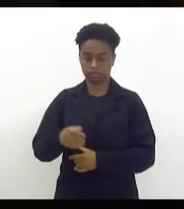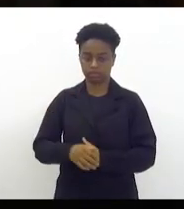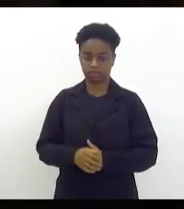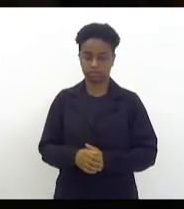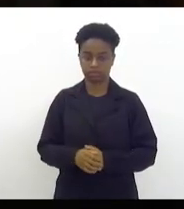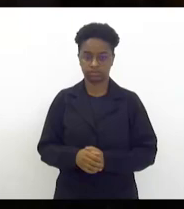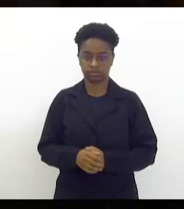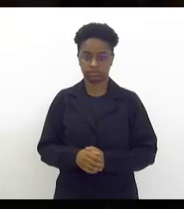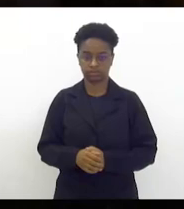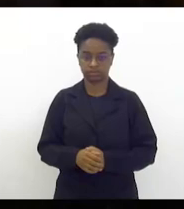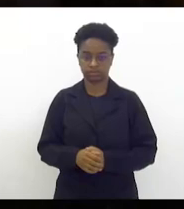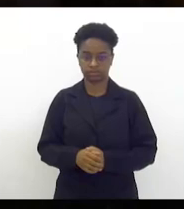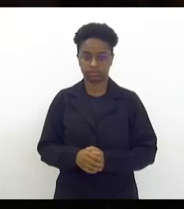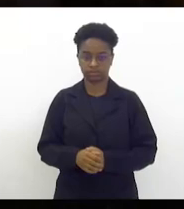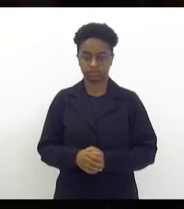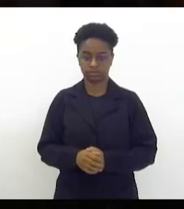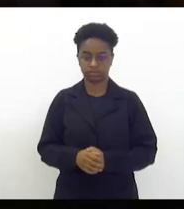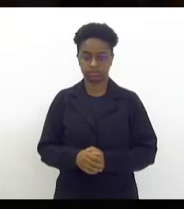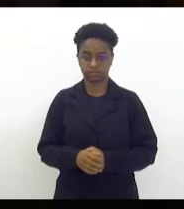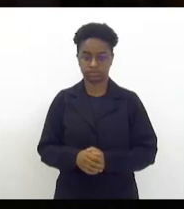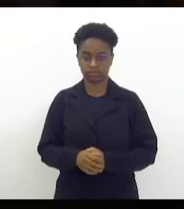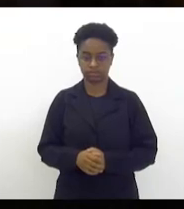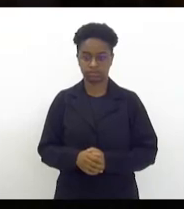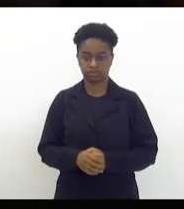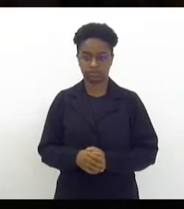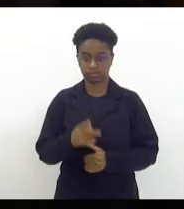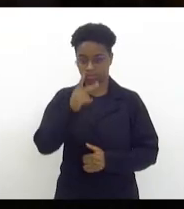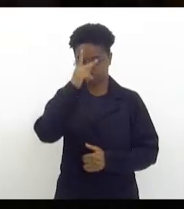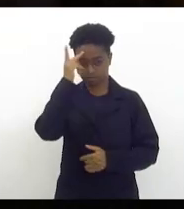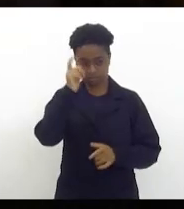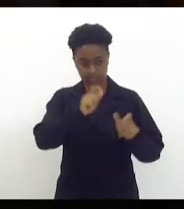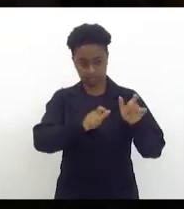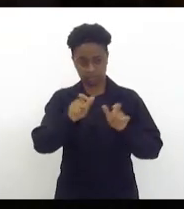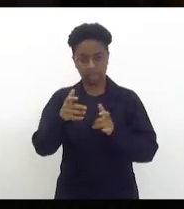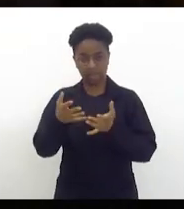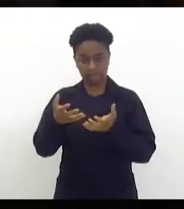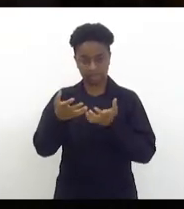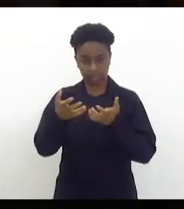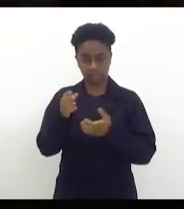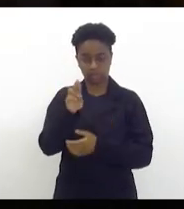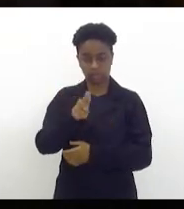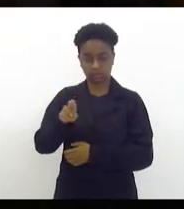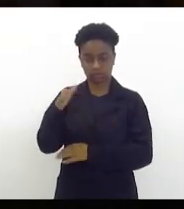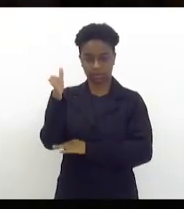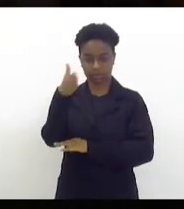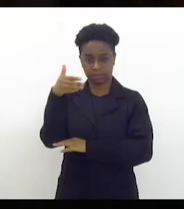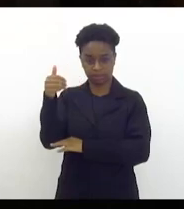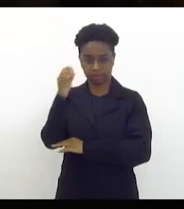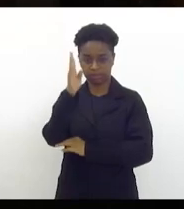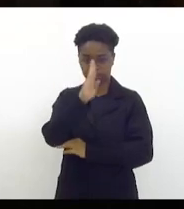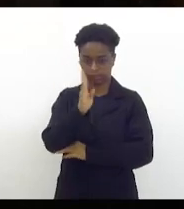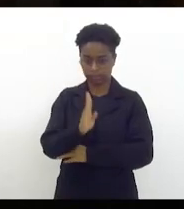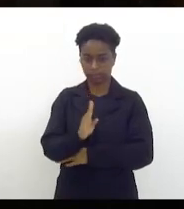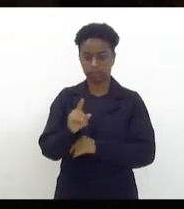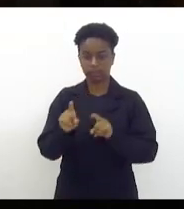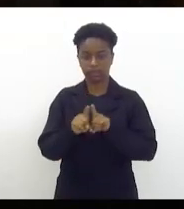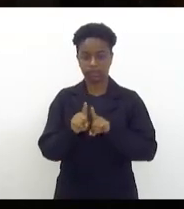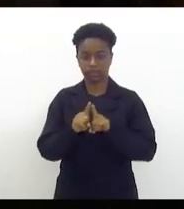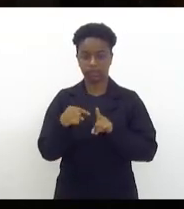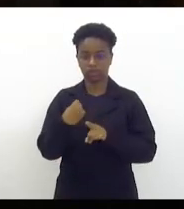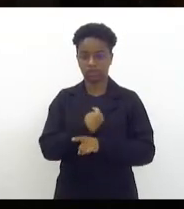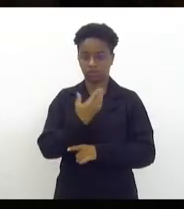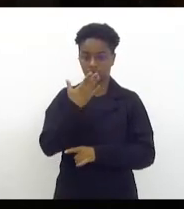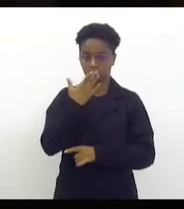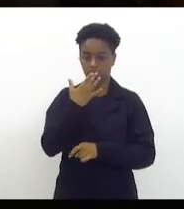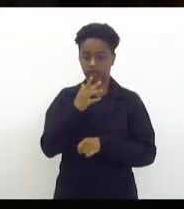quiseram se apossar da bandeira do Brasil e do nosso